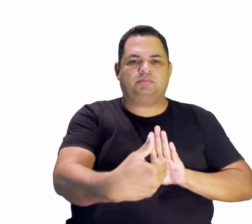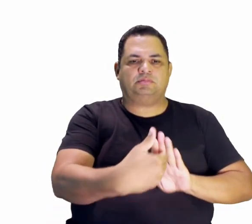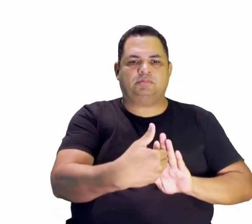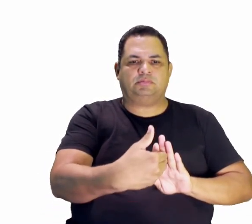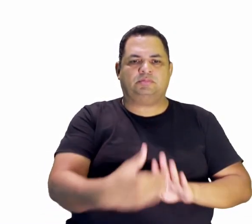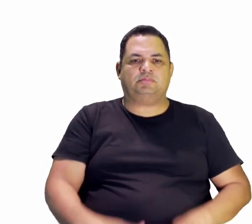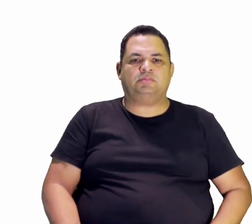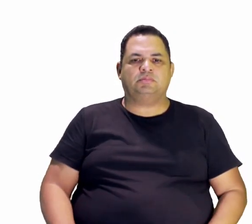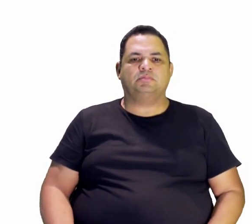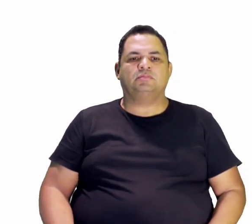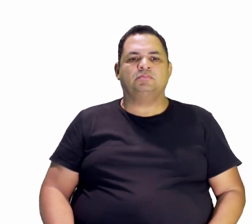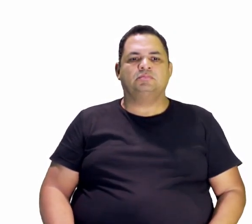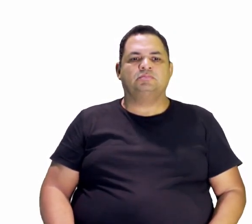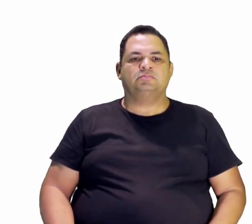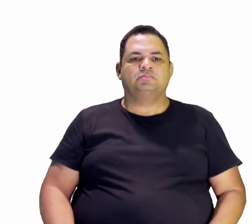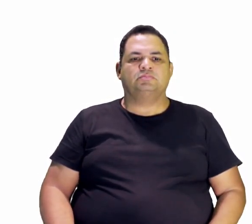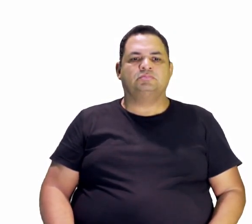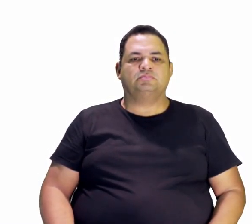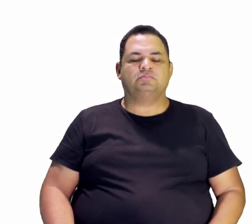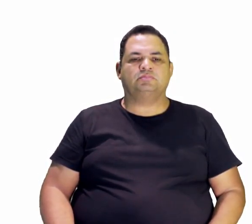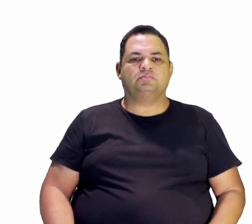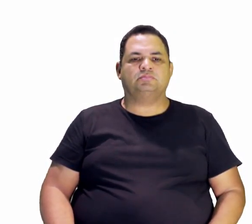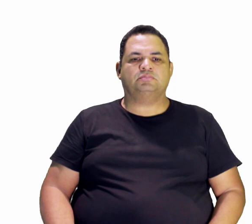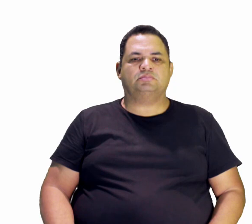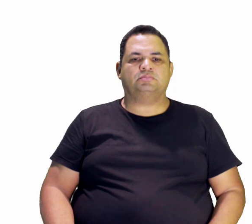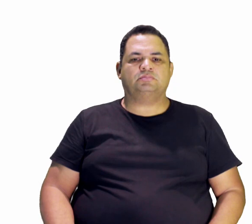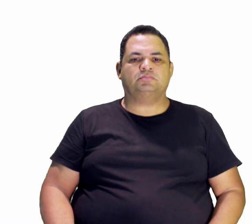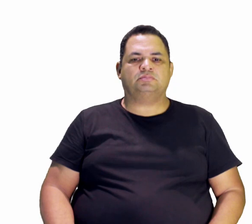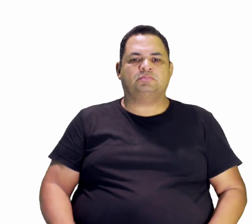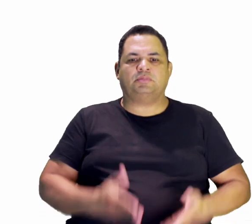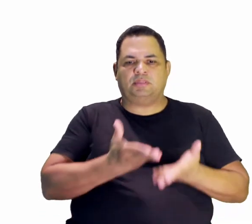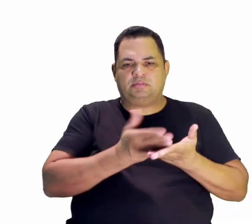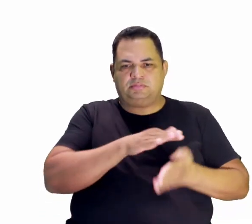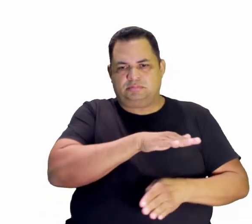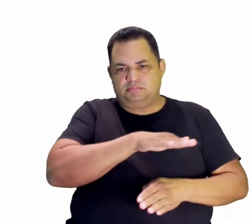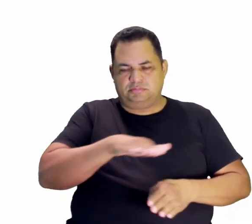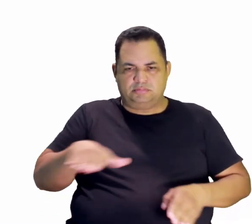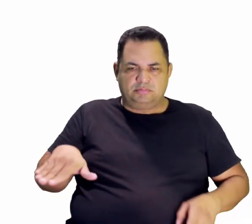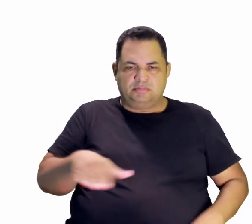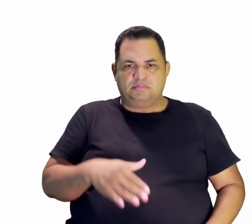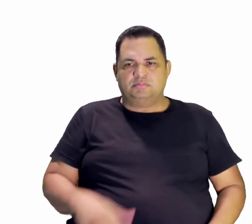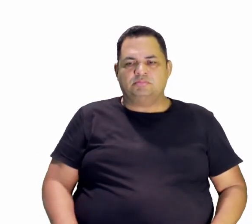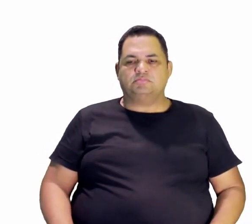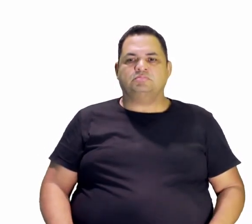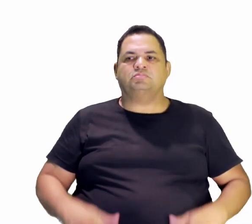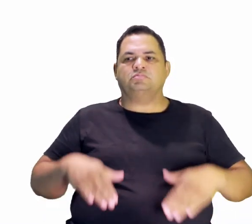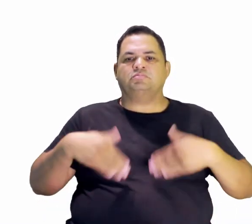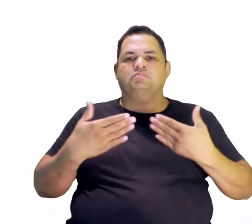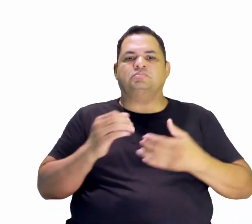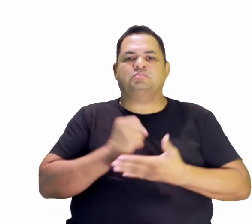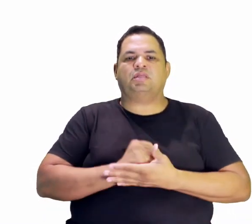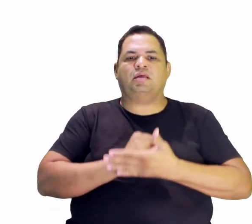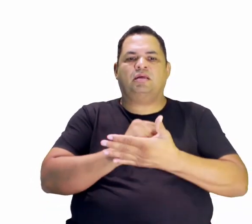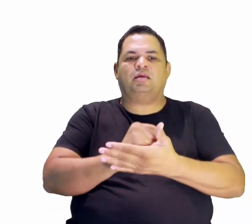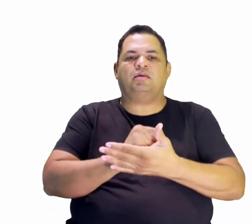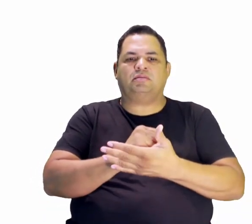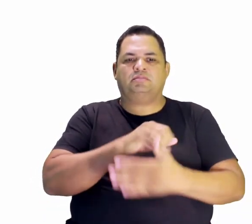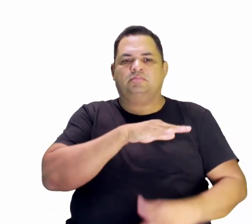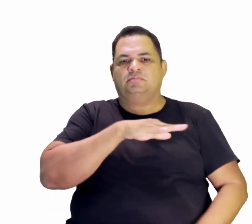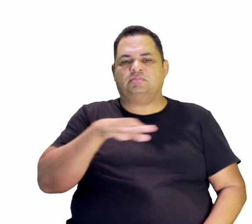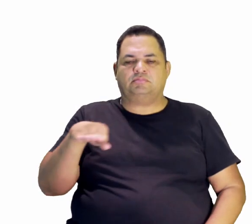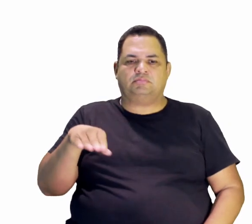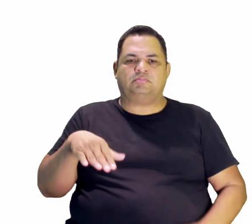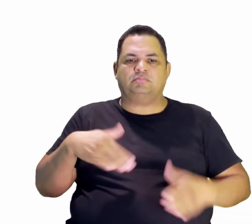mais horizontal, ela não está vertical. Na horizontal o apoio ela fica vertical e quando o apoio é vertical ela fica